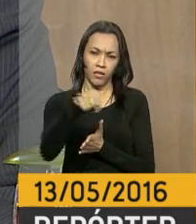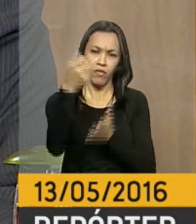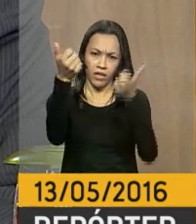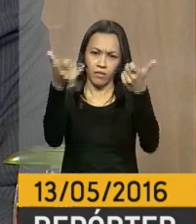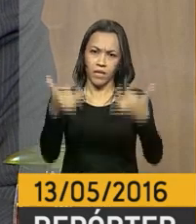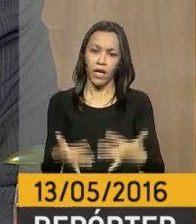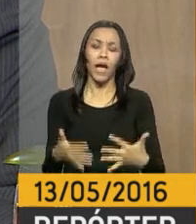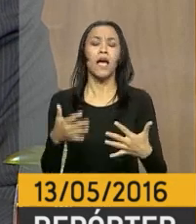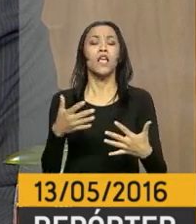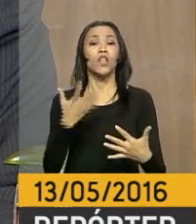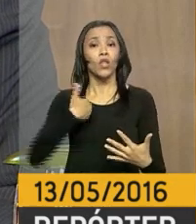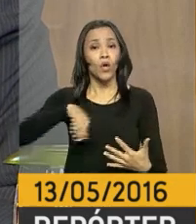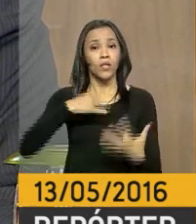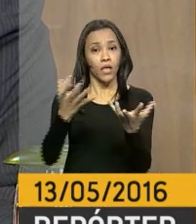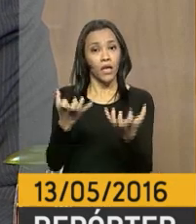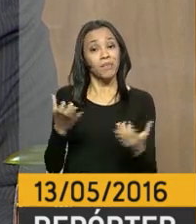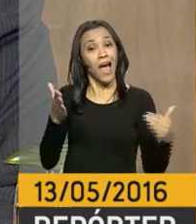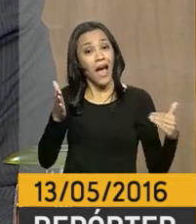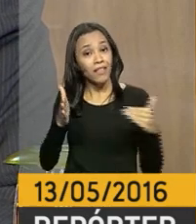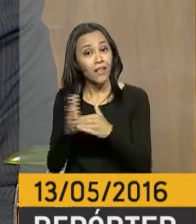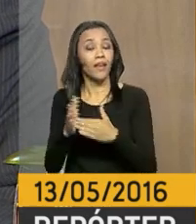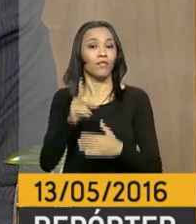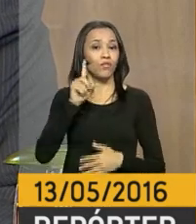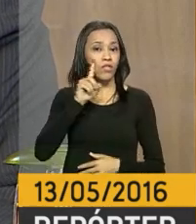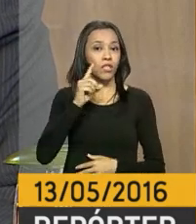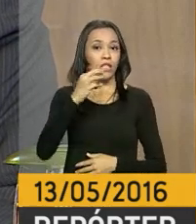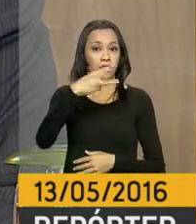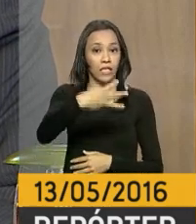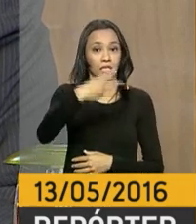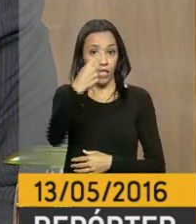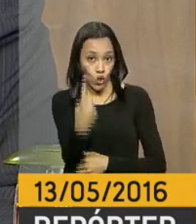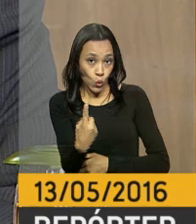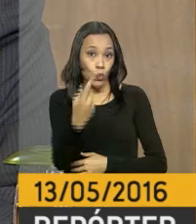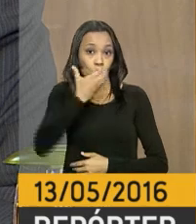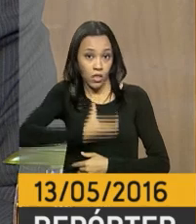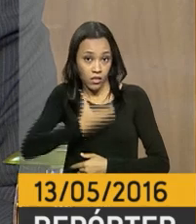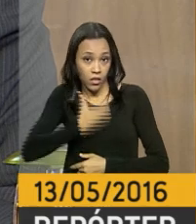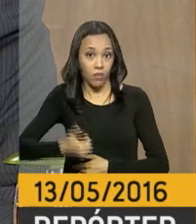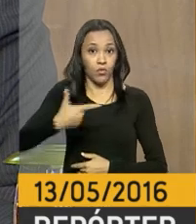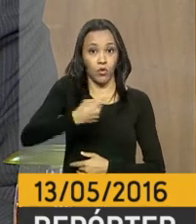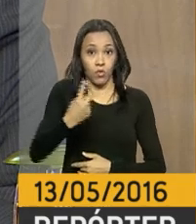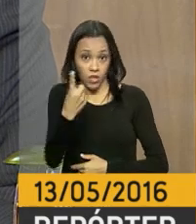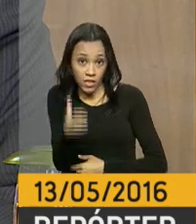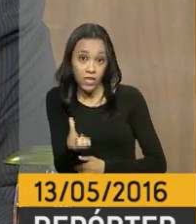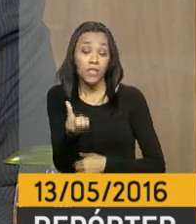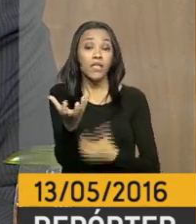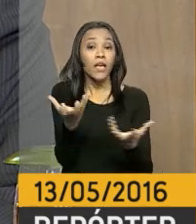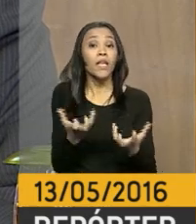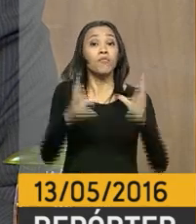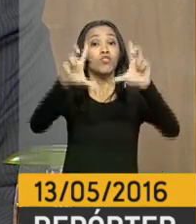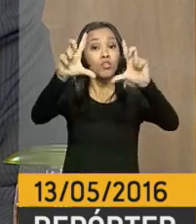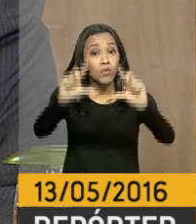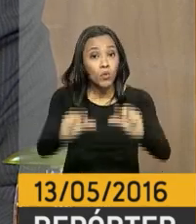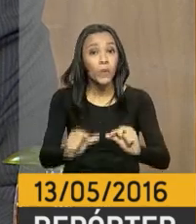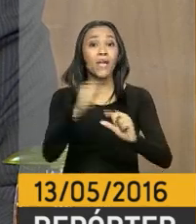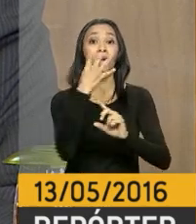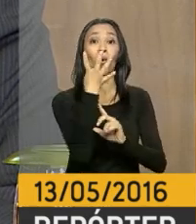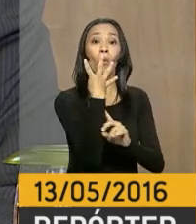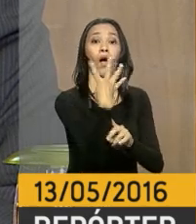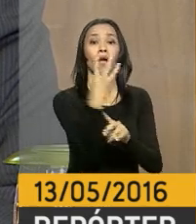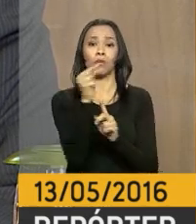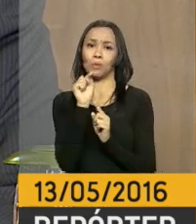de Dezembro de 2016 ter diminuído 4.000 postos desse tipo de